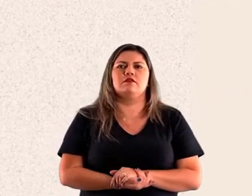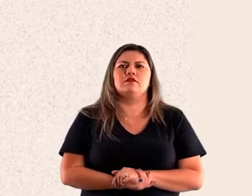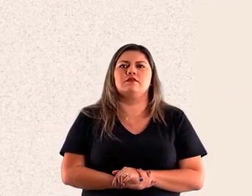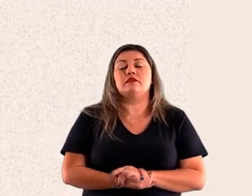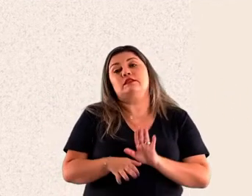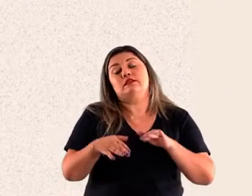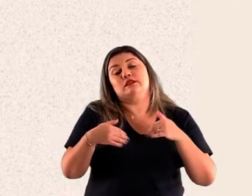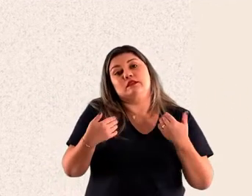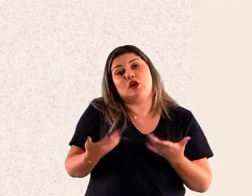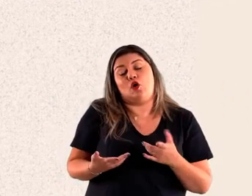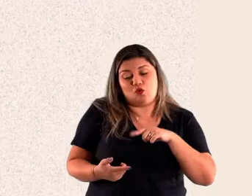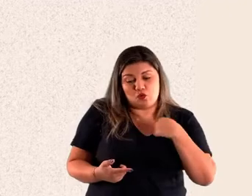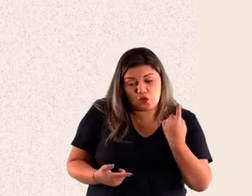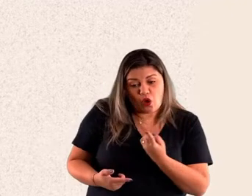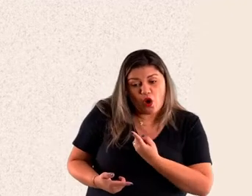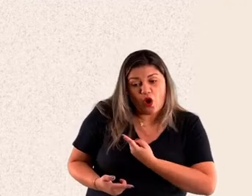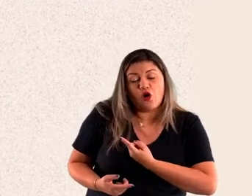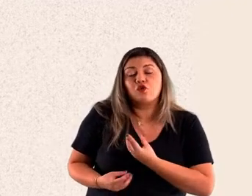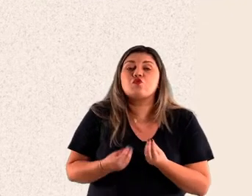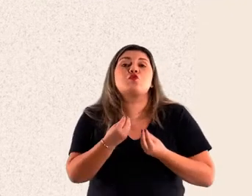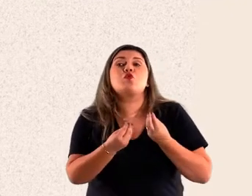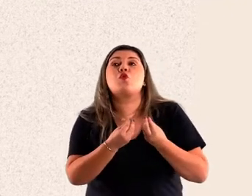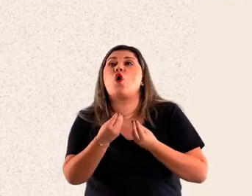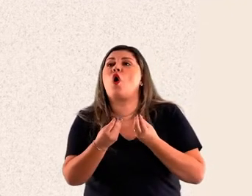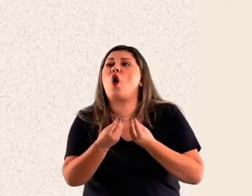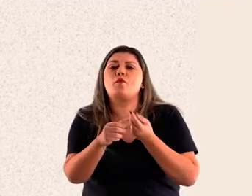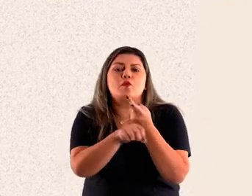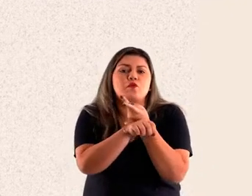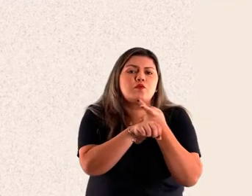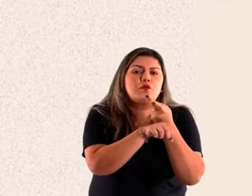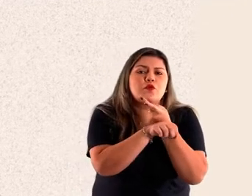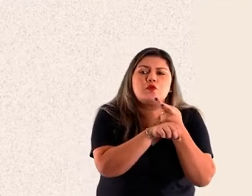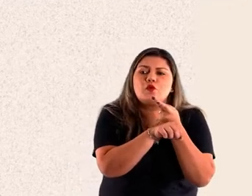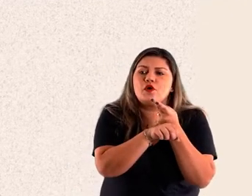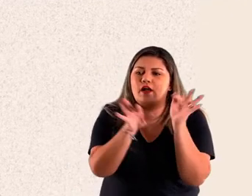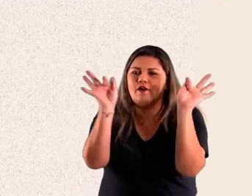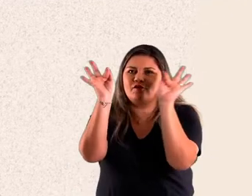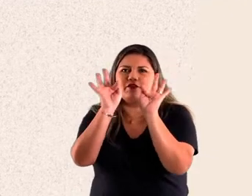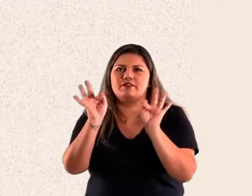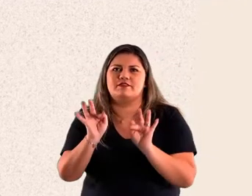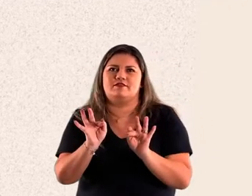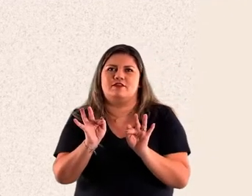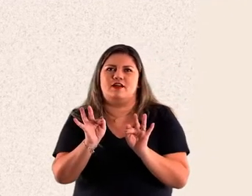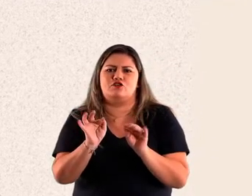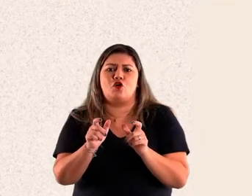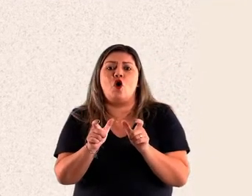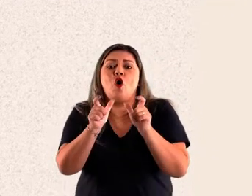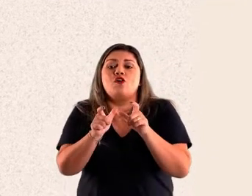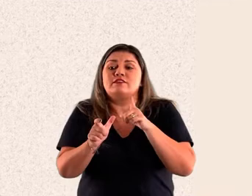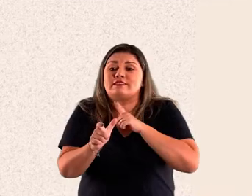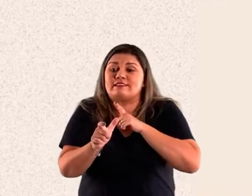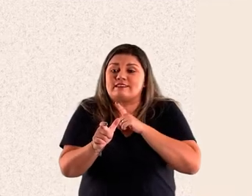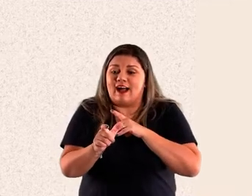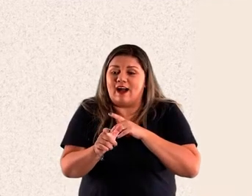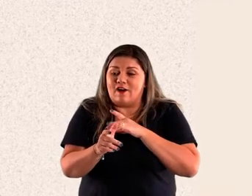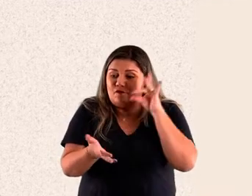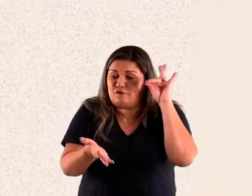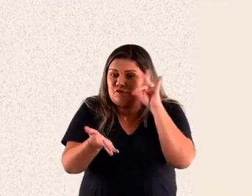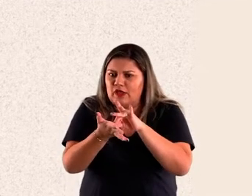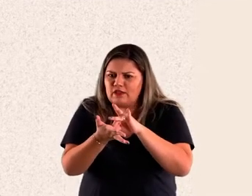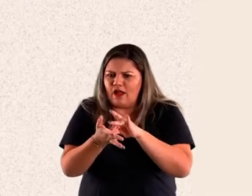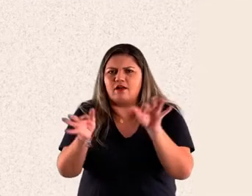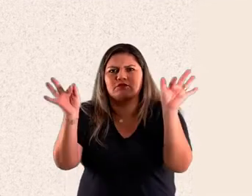bom então nós como é que a gente busca a felicidade é onde que tá esse nosso